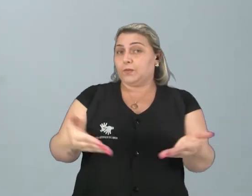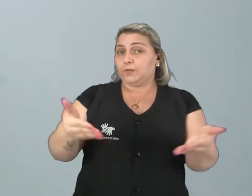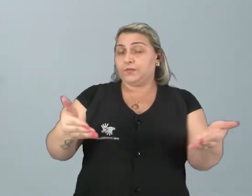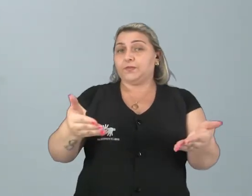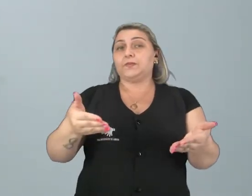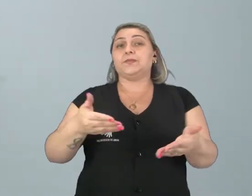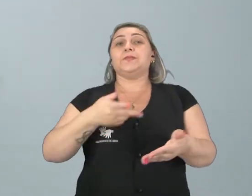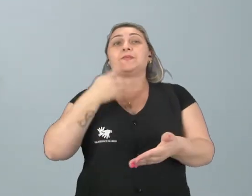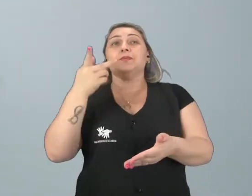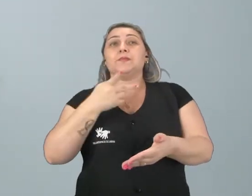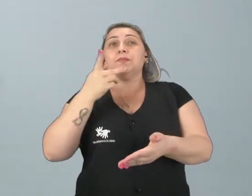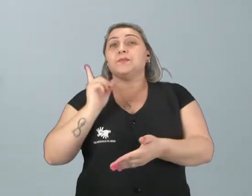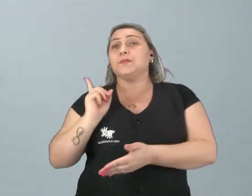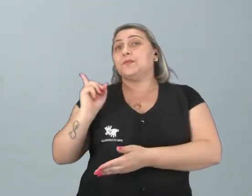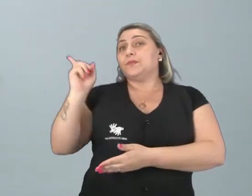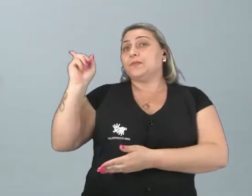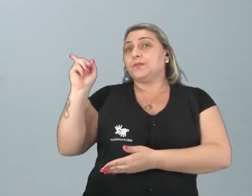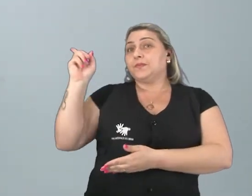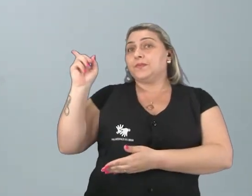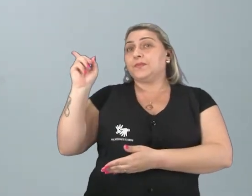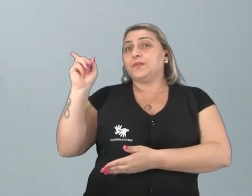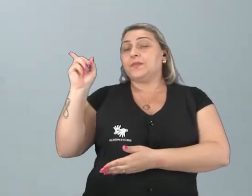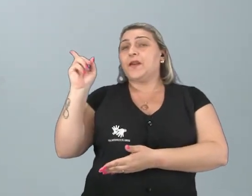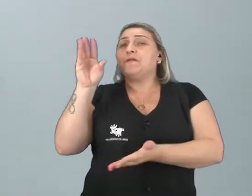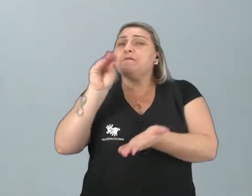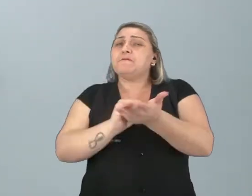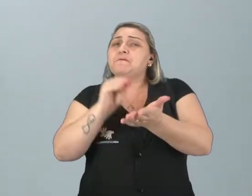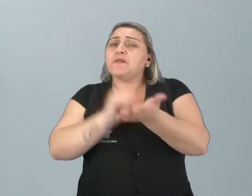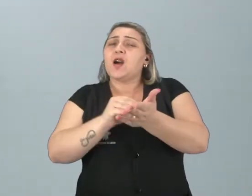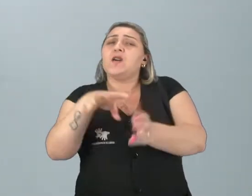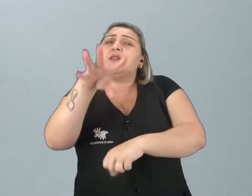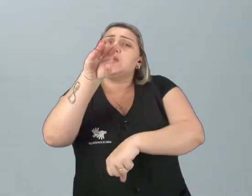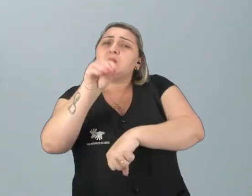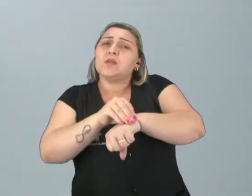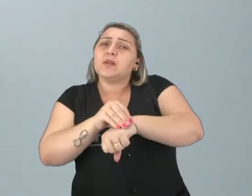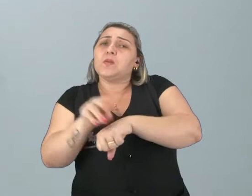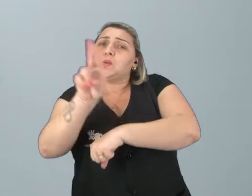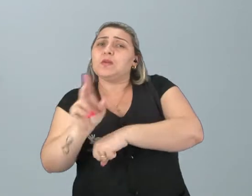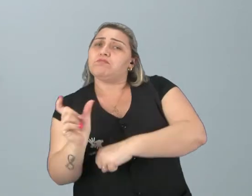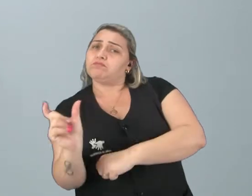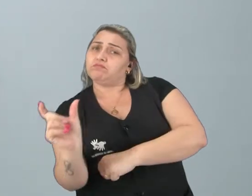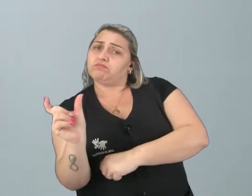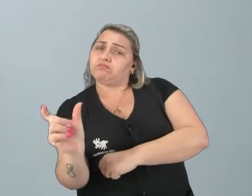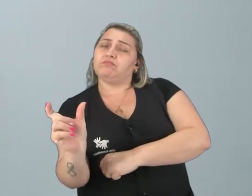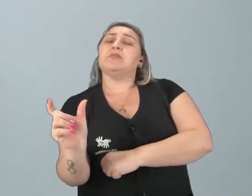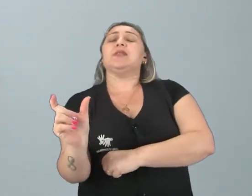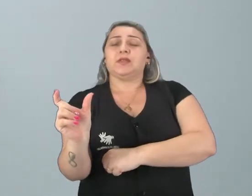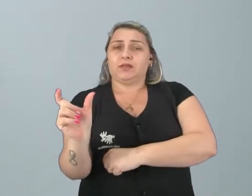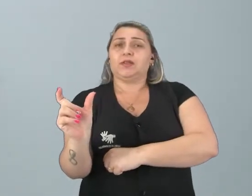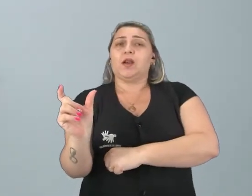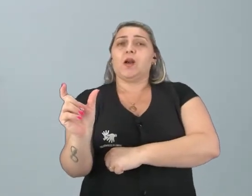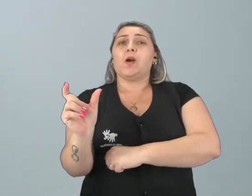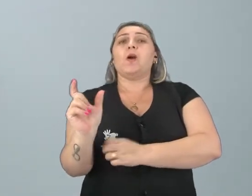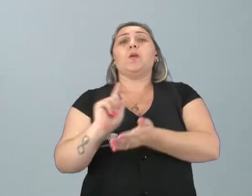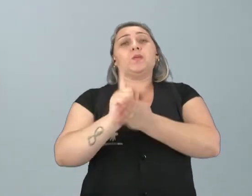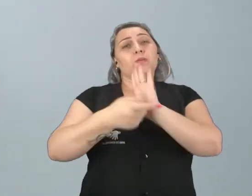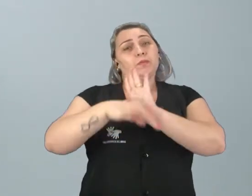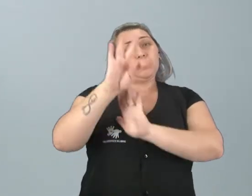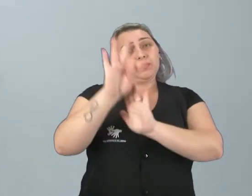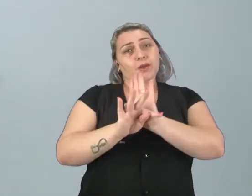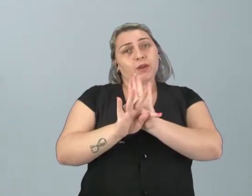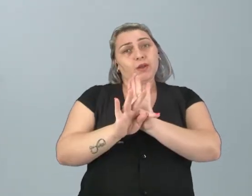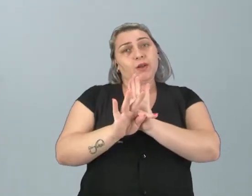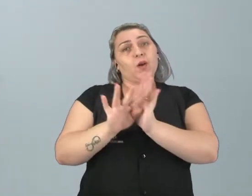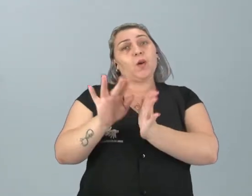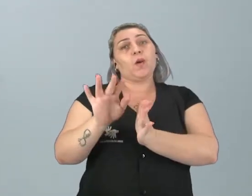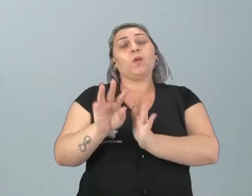nós falaremos sobre os vícios de linguagem. Na aula anterior, falamos de um gênero textual